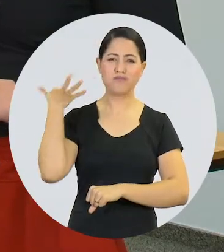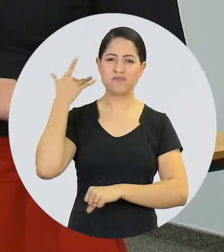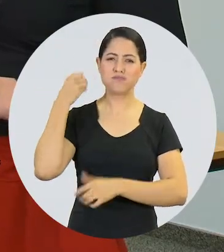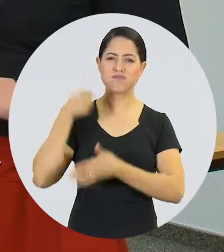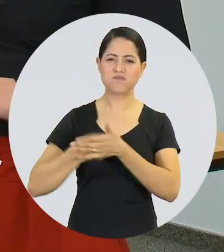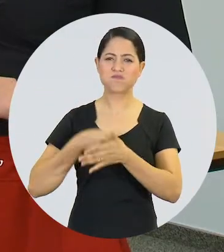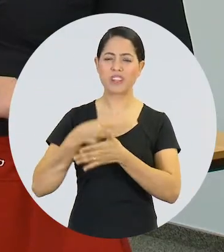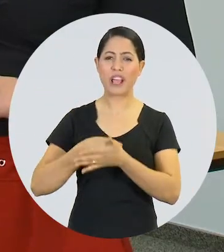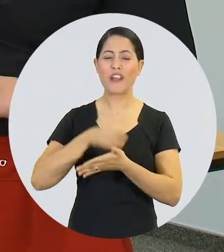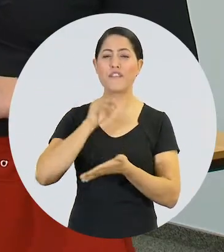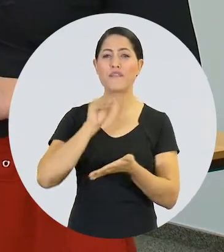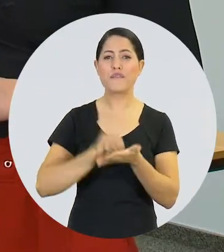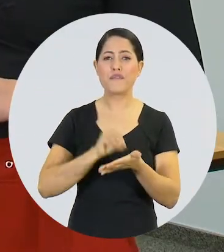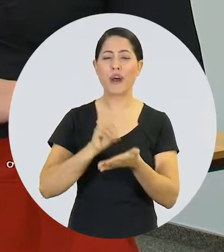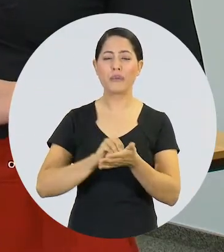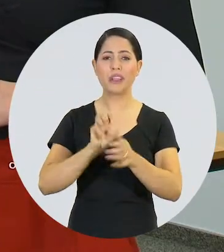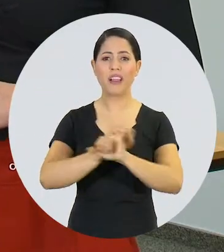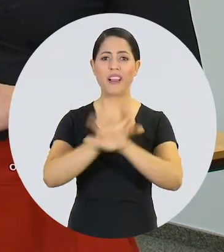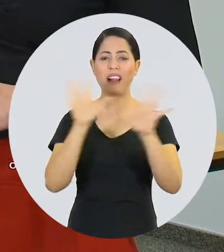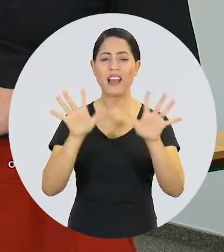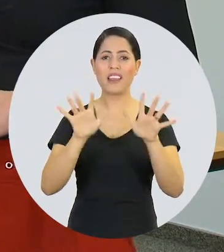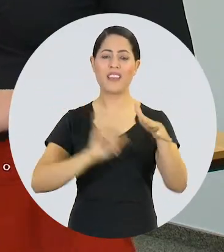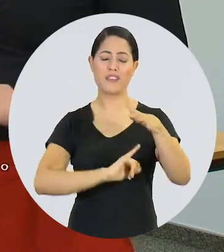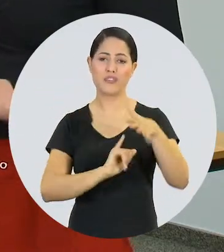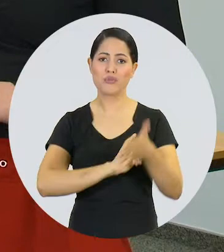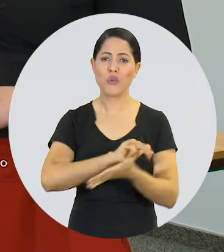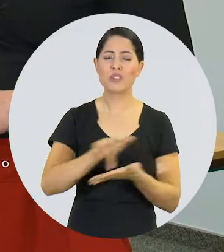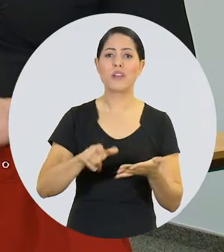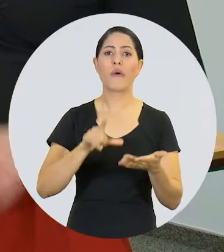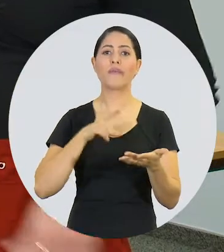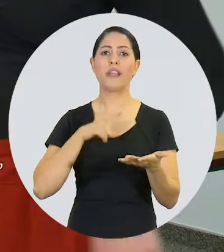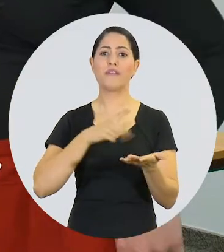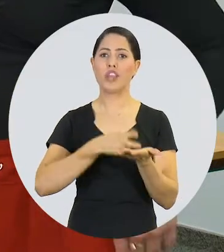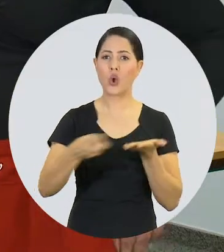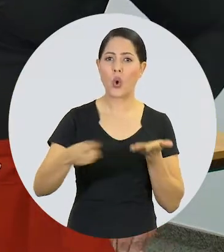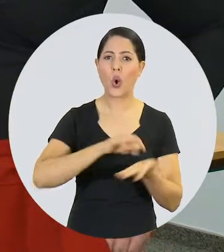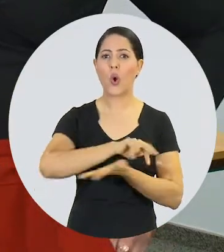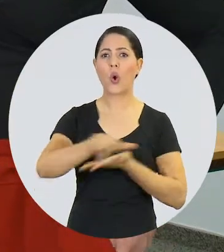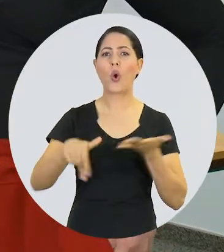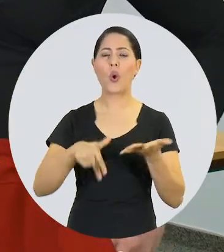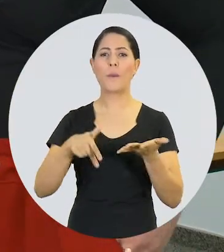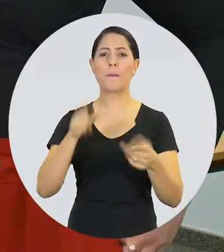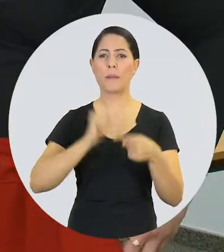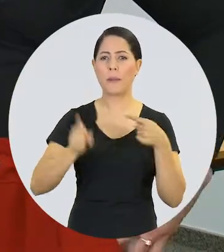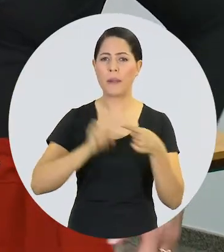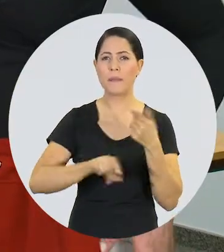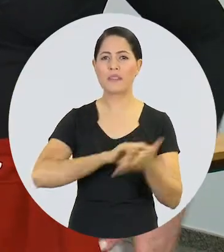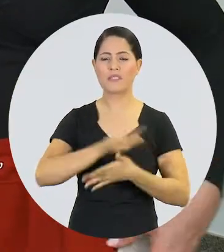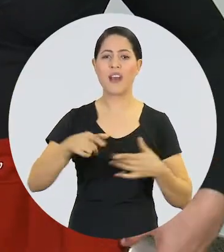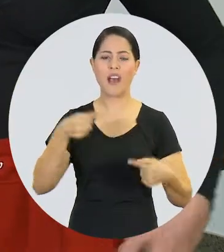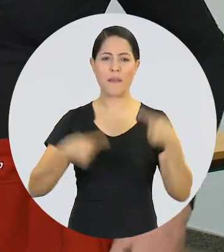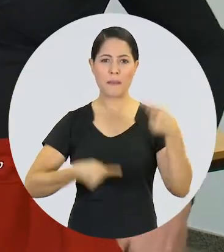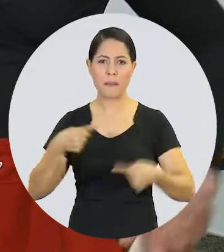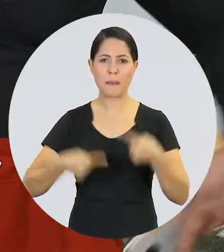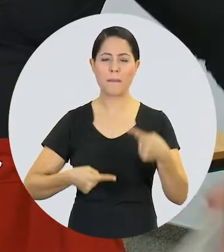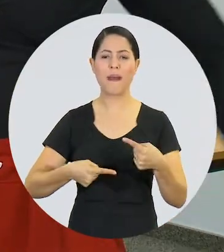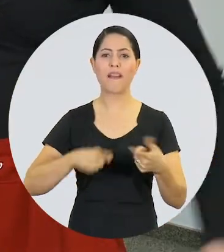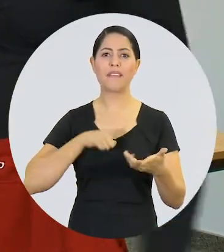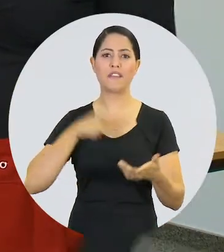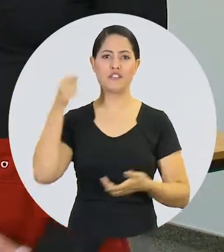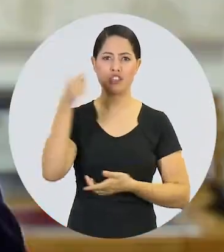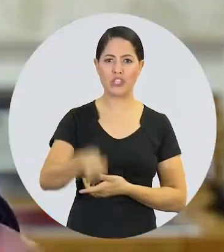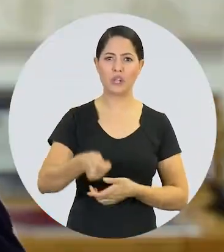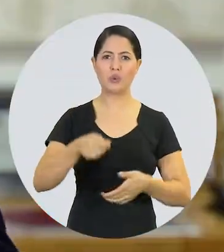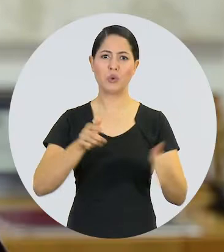de solidez nas suas instituições, golpes, períodos de interrupção ditatorial que foram